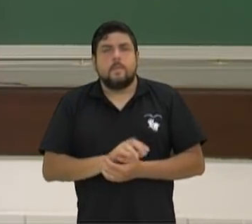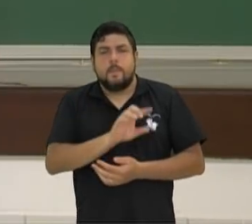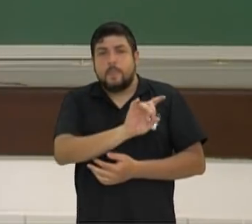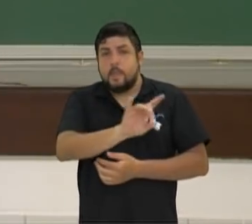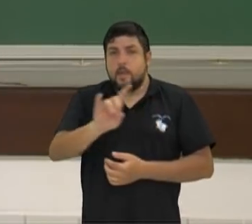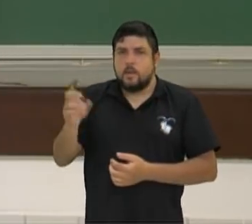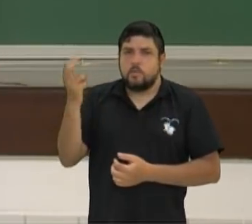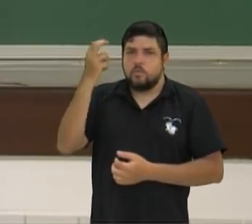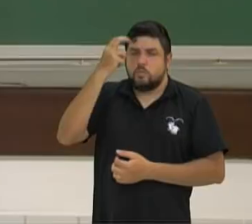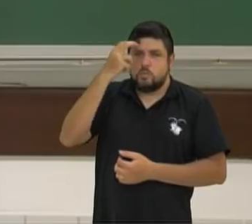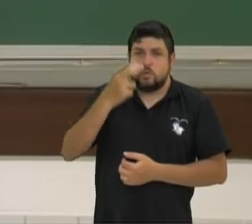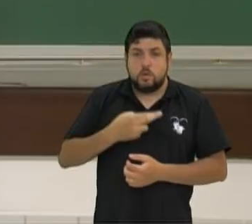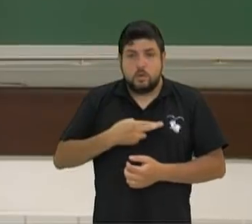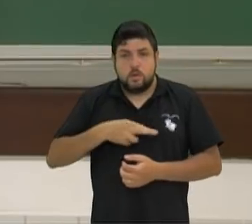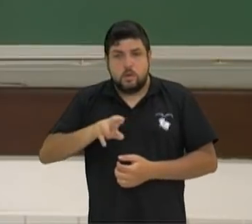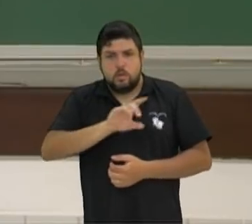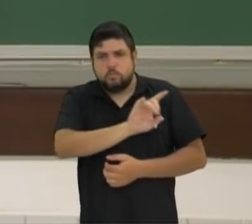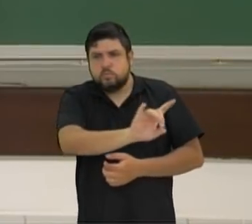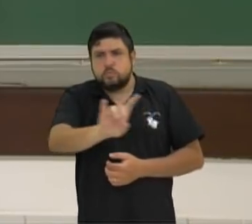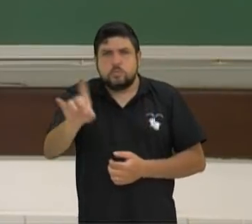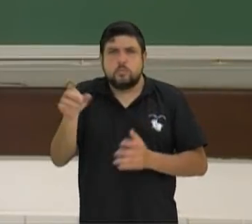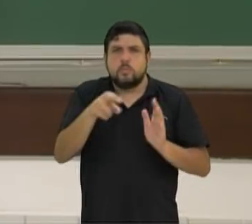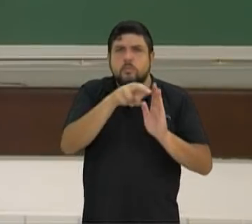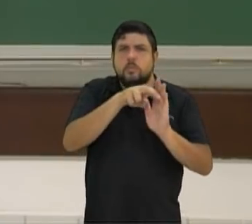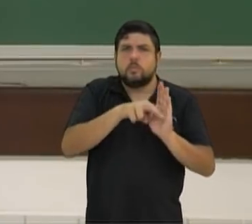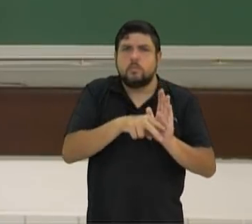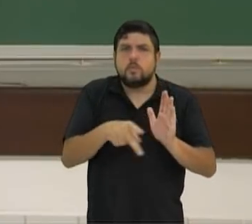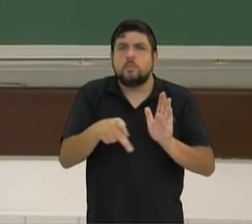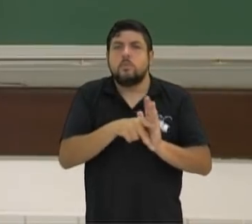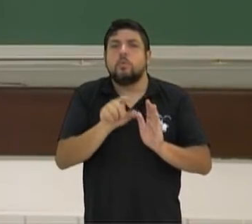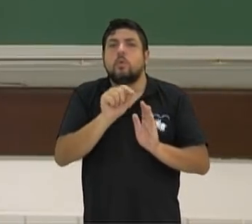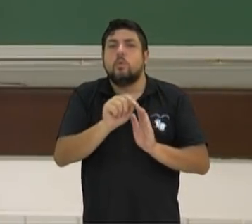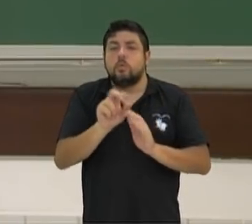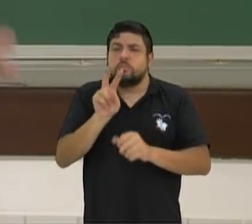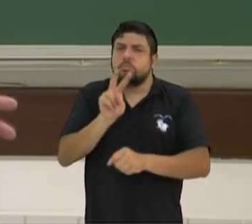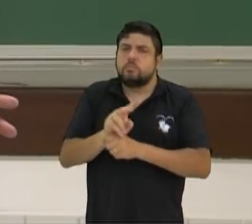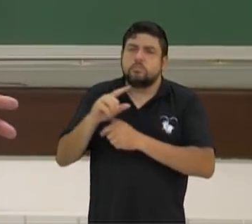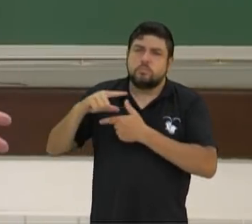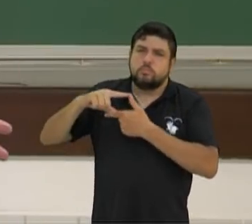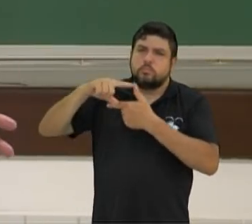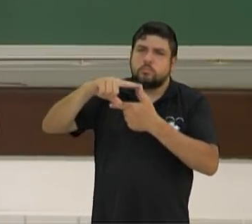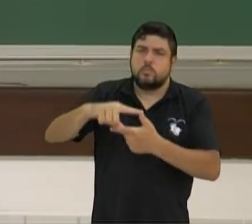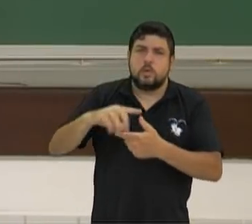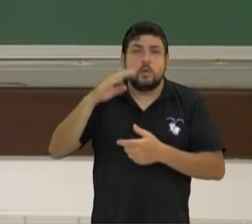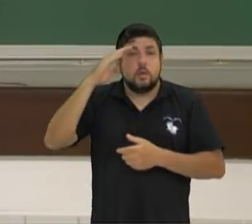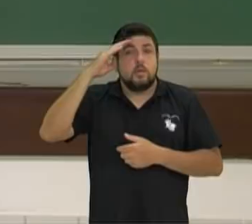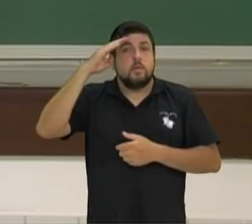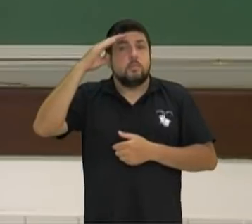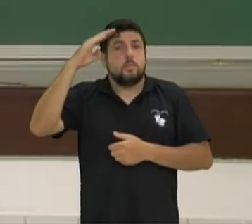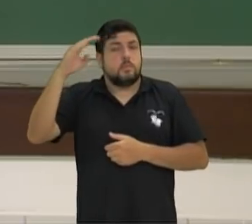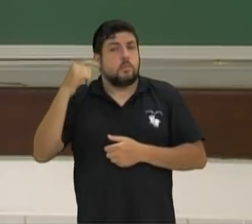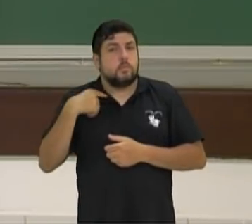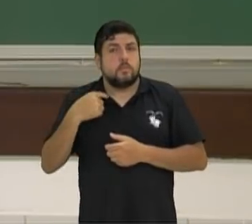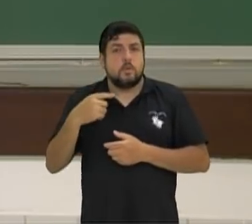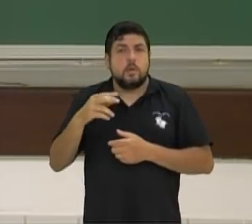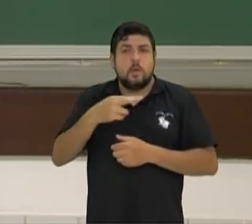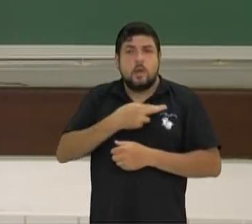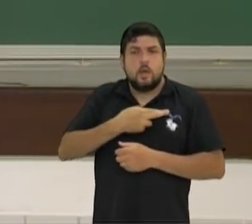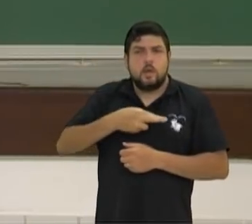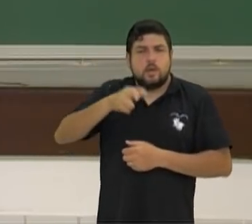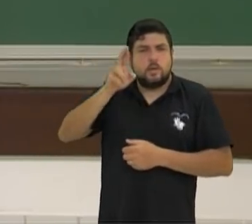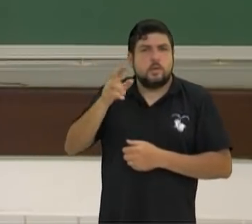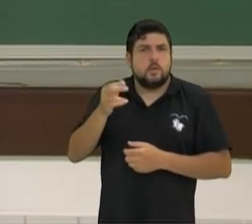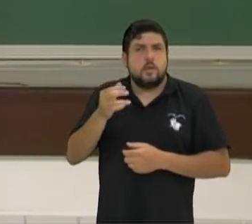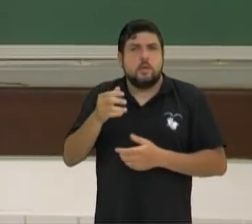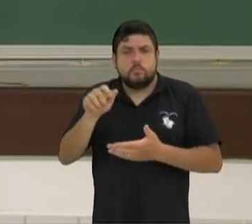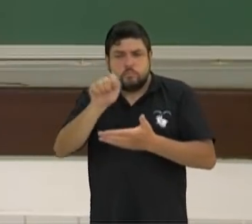religião tem os seus rituais e eles ajudam a preservar a tradição, principalmente naquelas religiões que são ágrafas, ou seja, indígena,